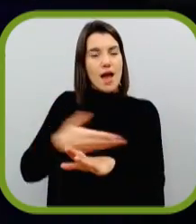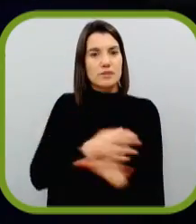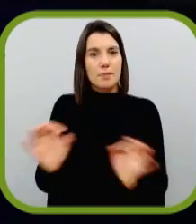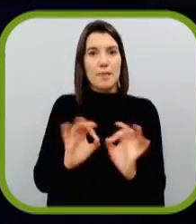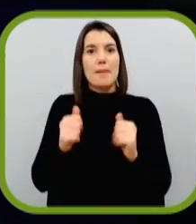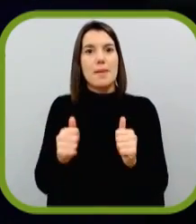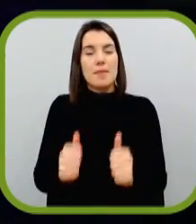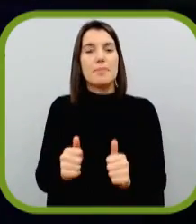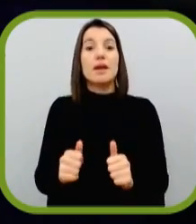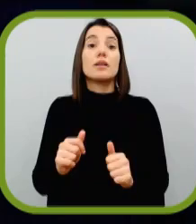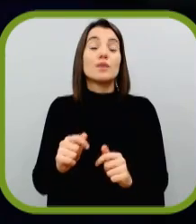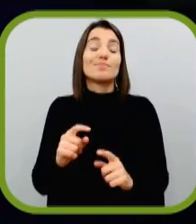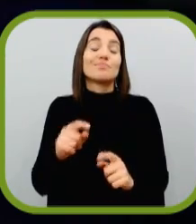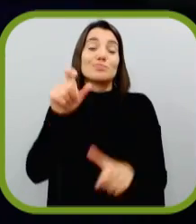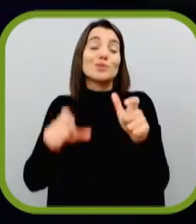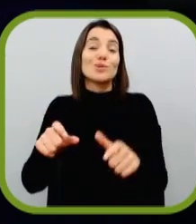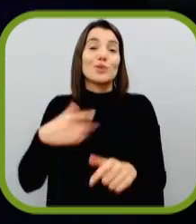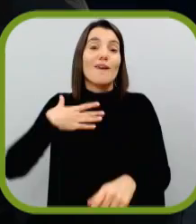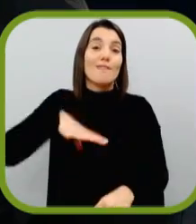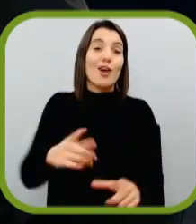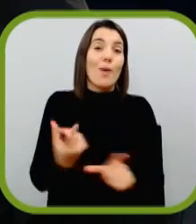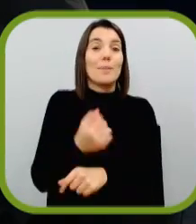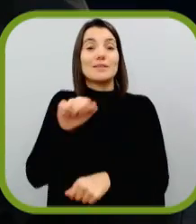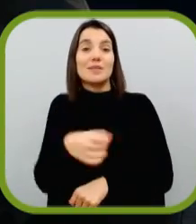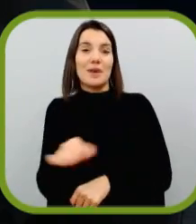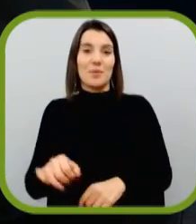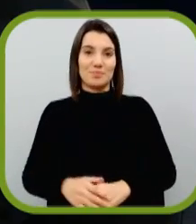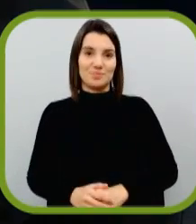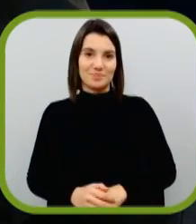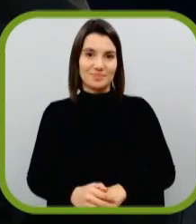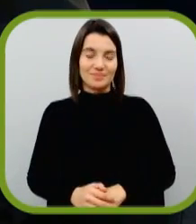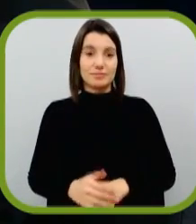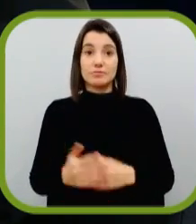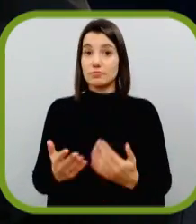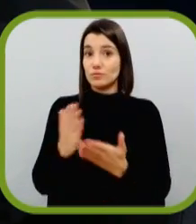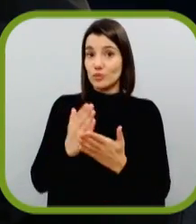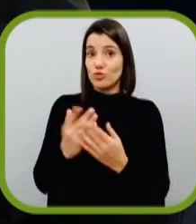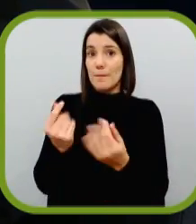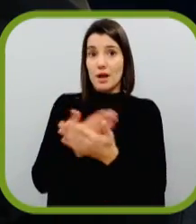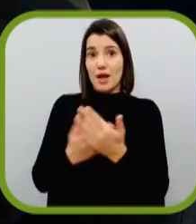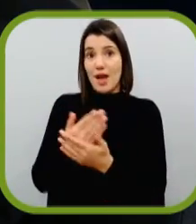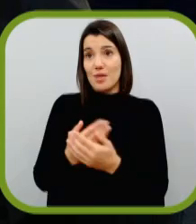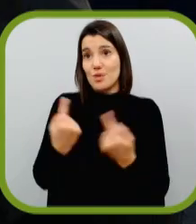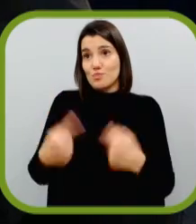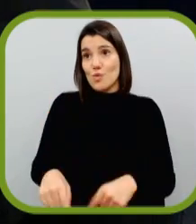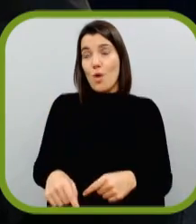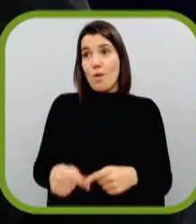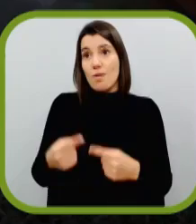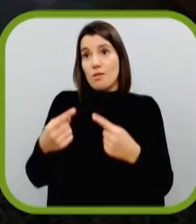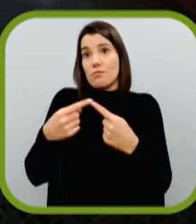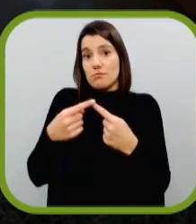correta daquilo que será a intenção de compra do consumidor. E sendo os estudos de mercado apenas um dos